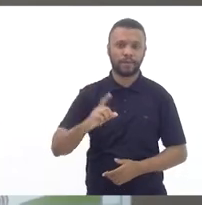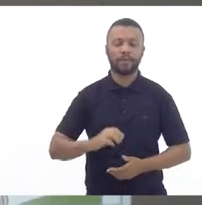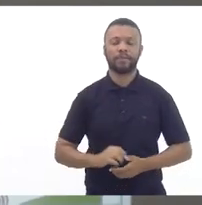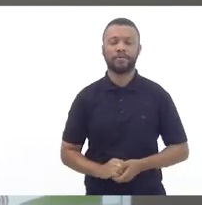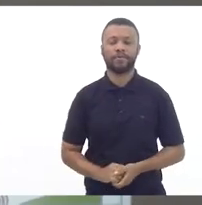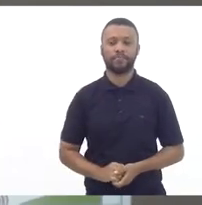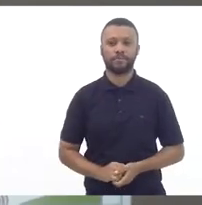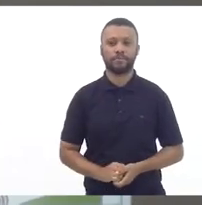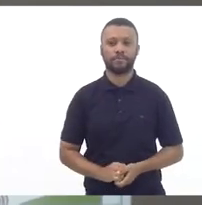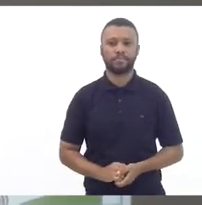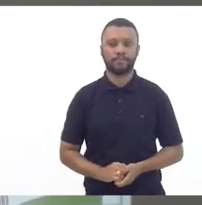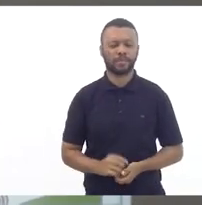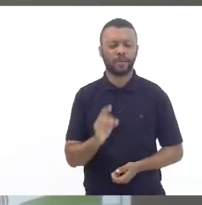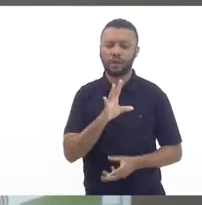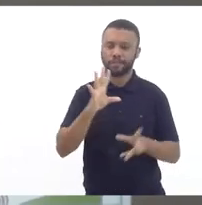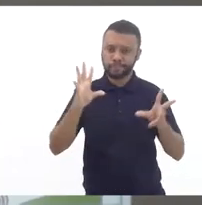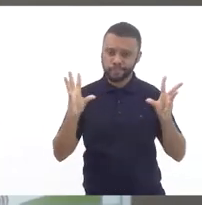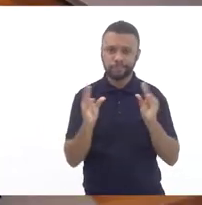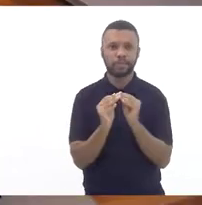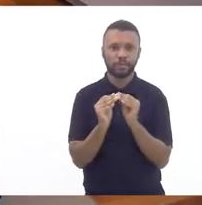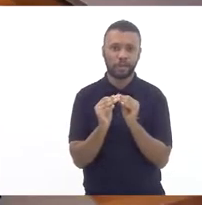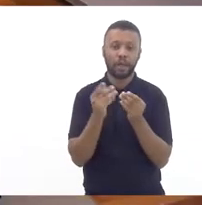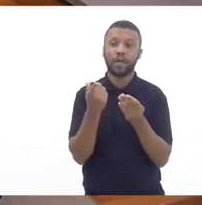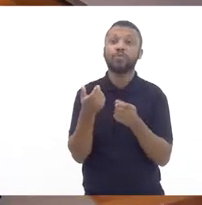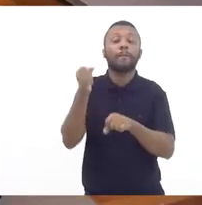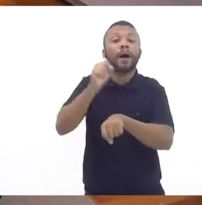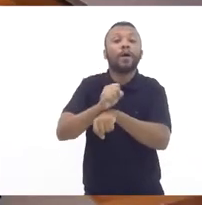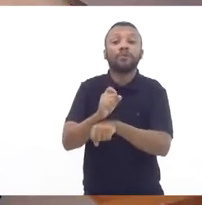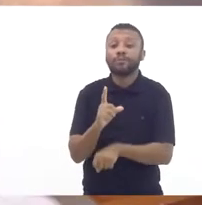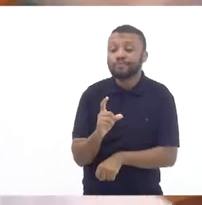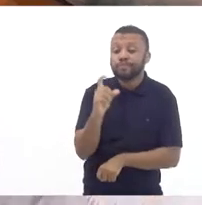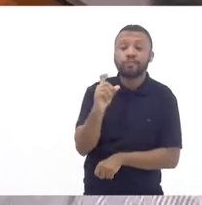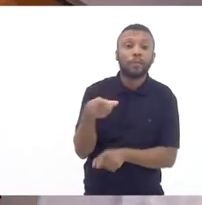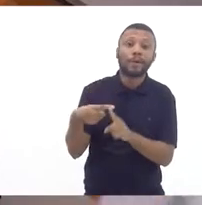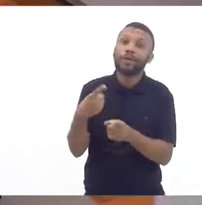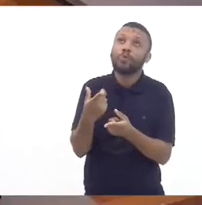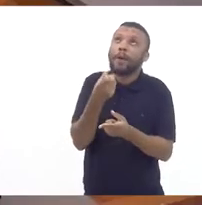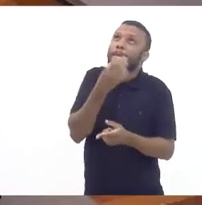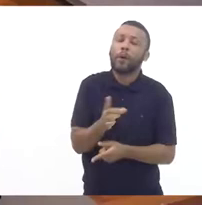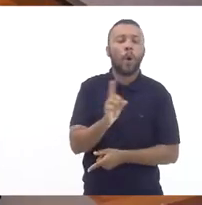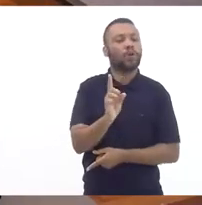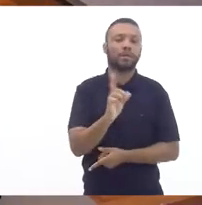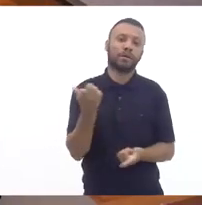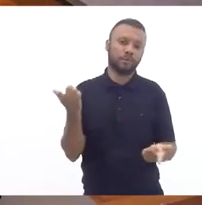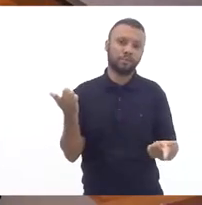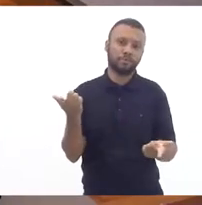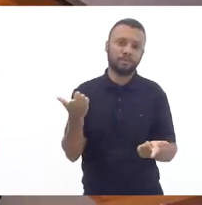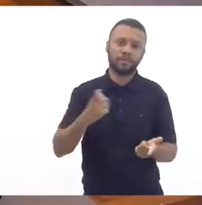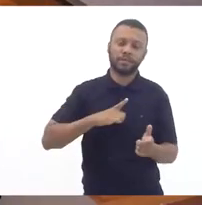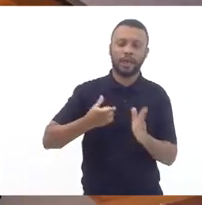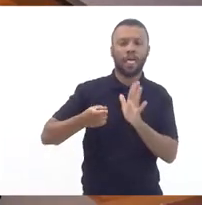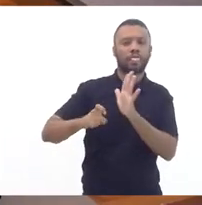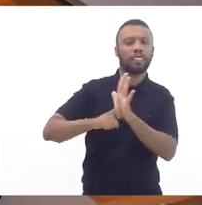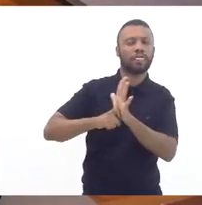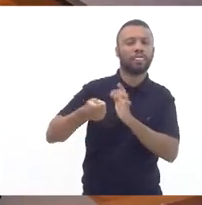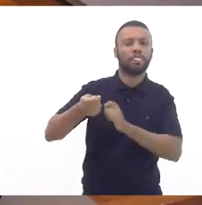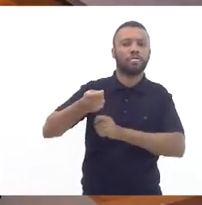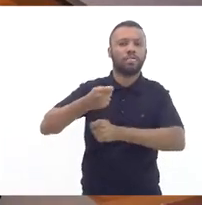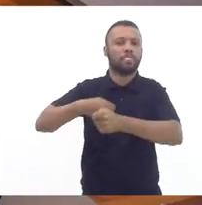Bom, só para fechar, ela não parou na estação de senador Camará porque não era tranquilo. E eu não estava ontem